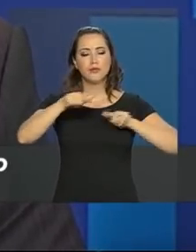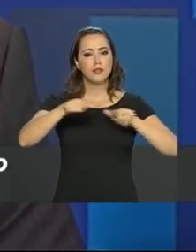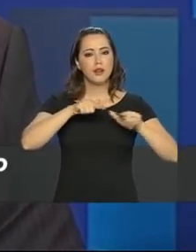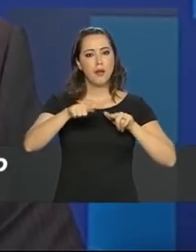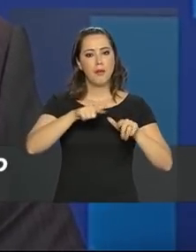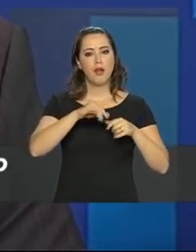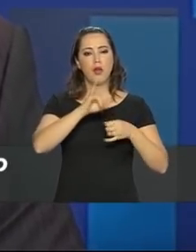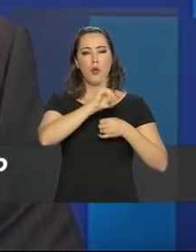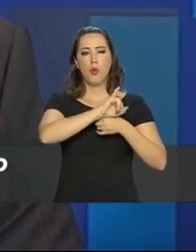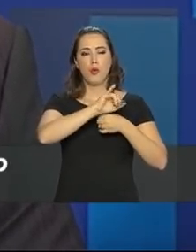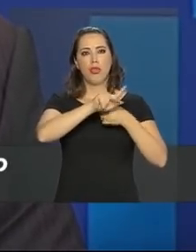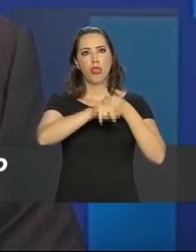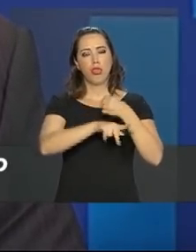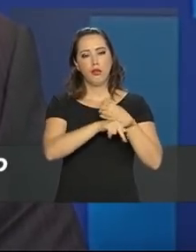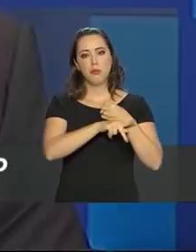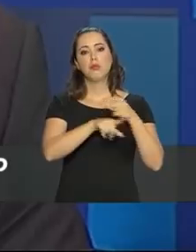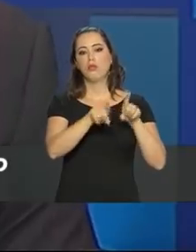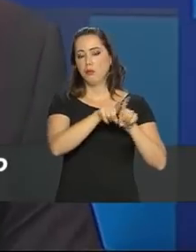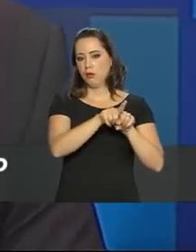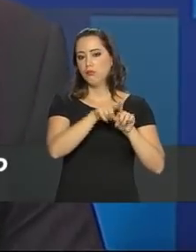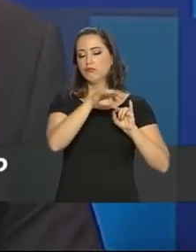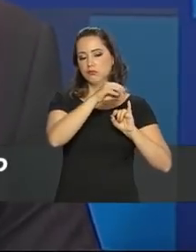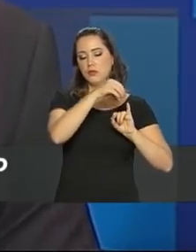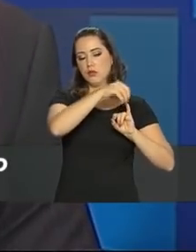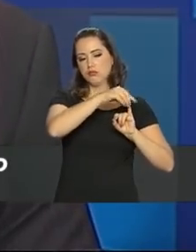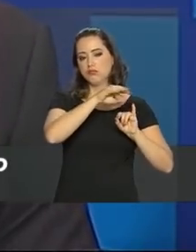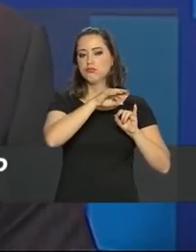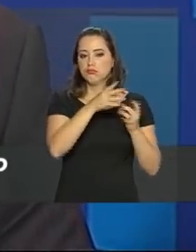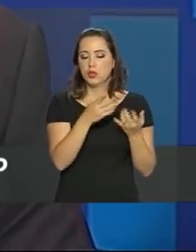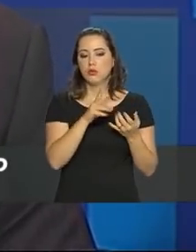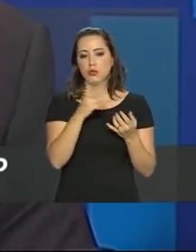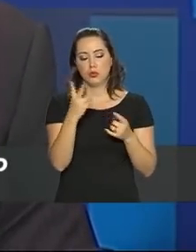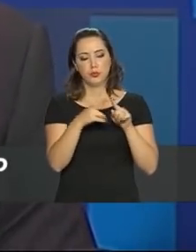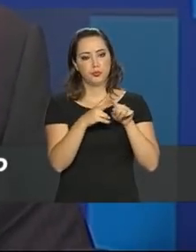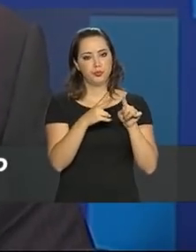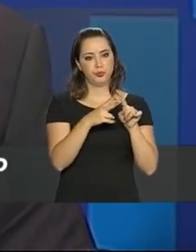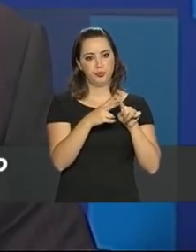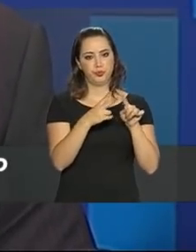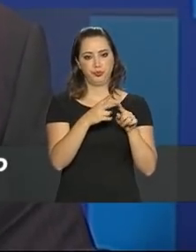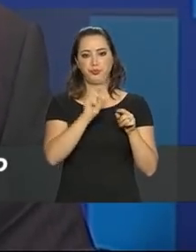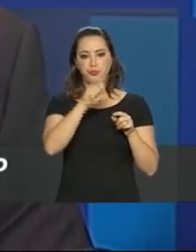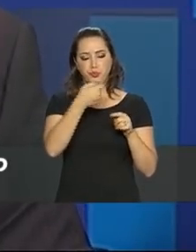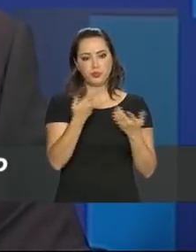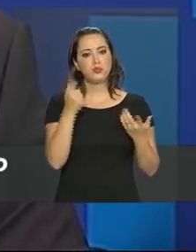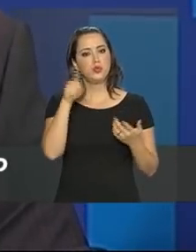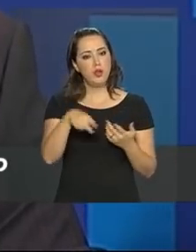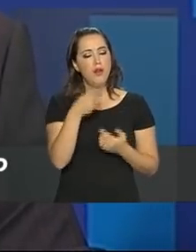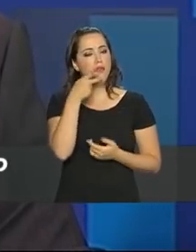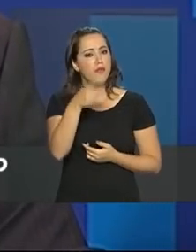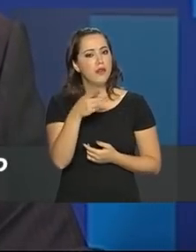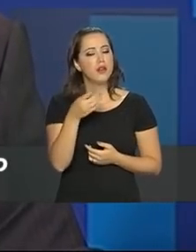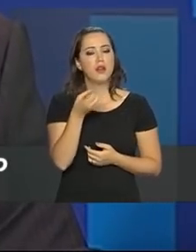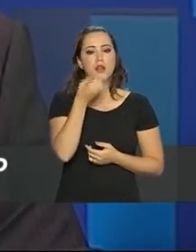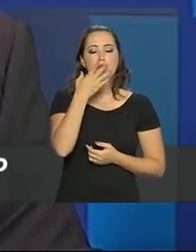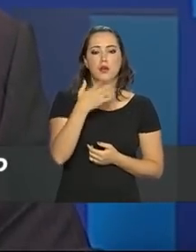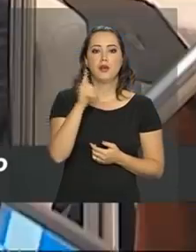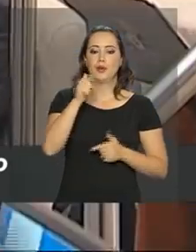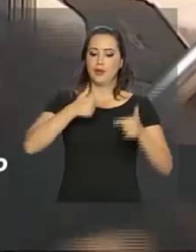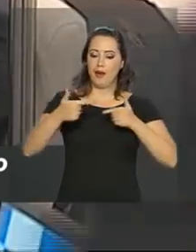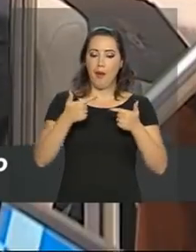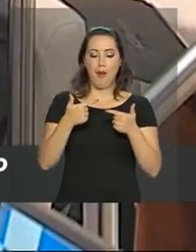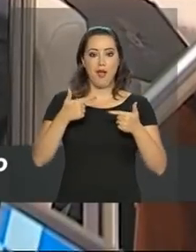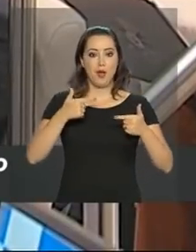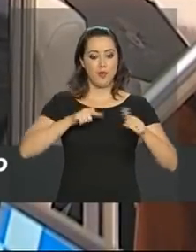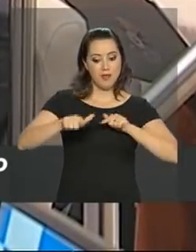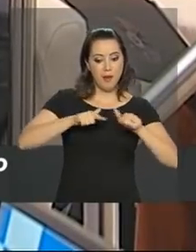trabalho gigantesco né pra usar aqui majó é uma boa expressão é uma operação de guerra é